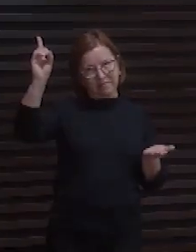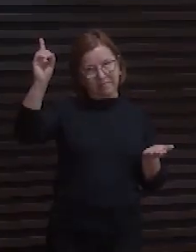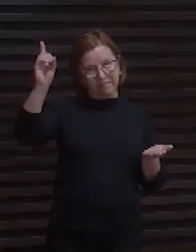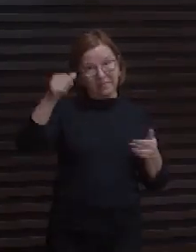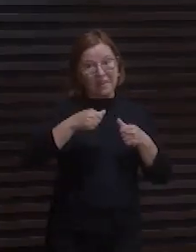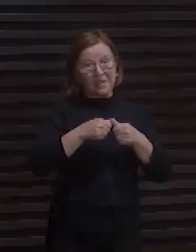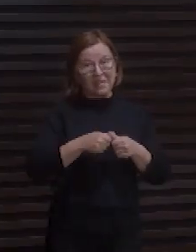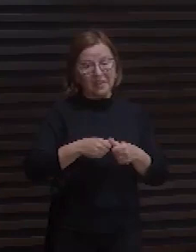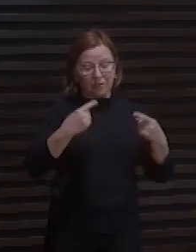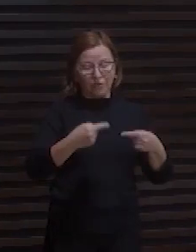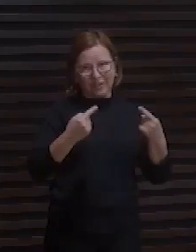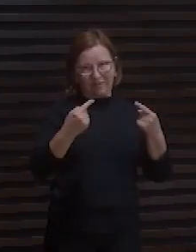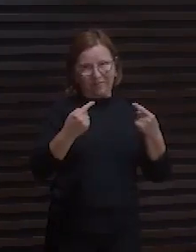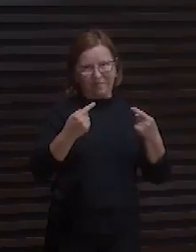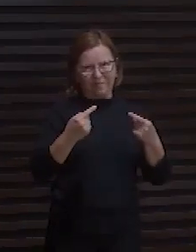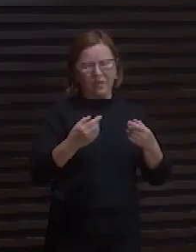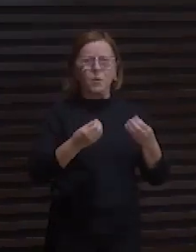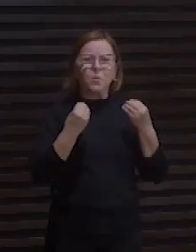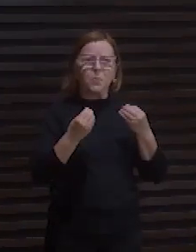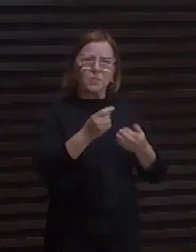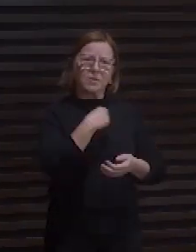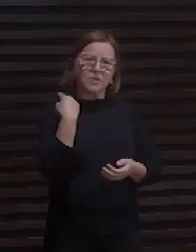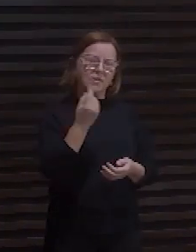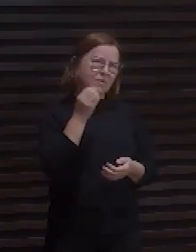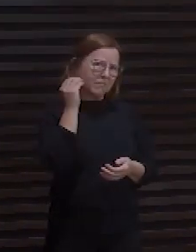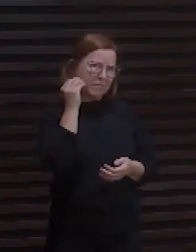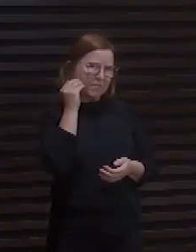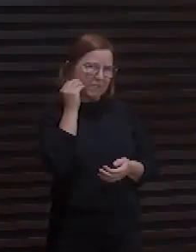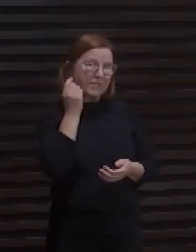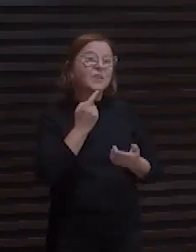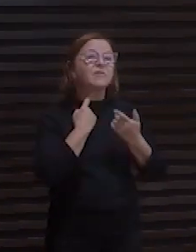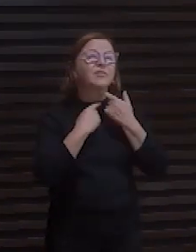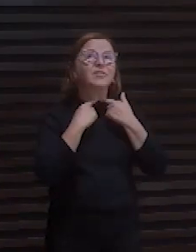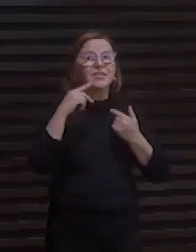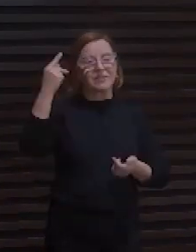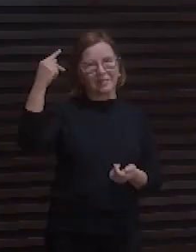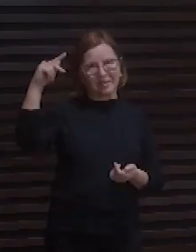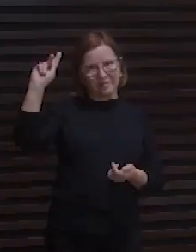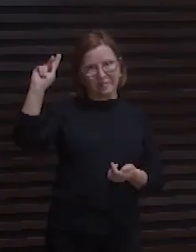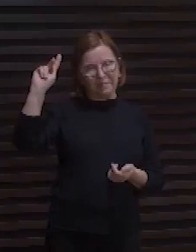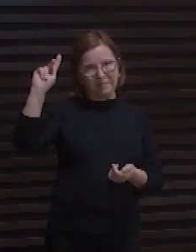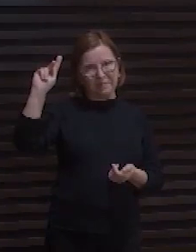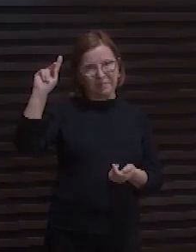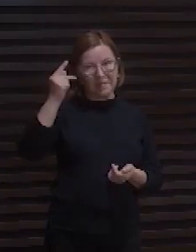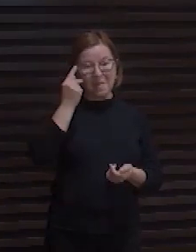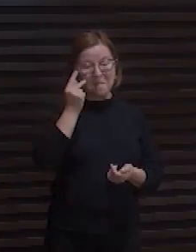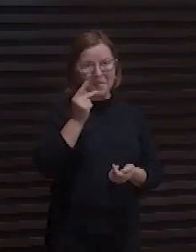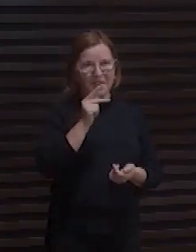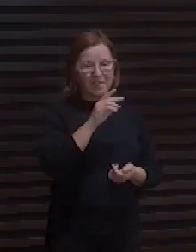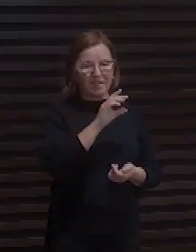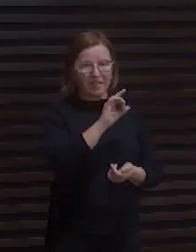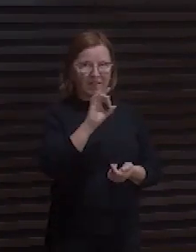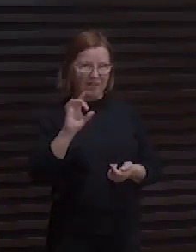o desafio. Como que nós vamos experimentar a vontade dEle para cada um de nós? E o